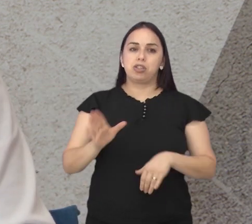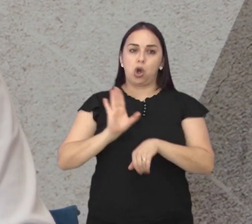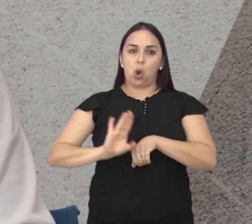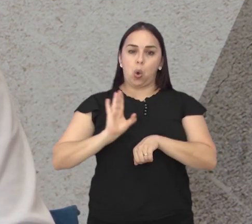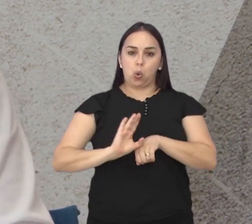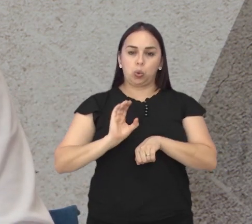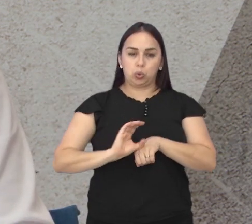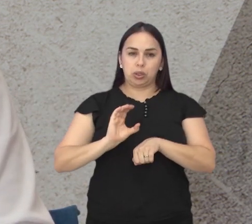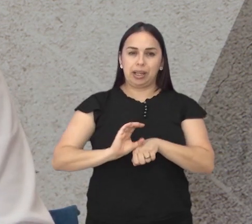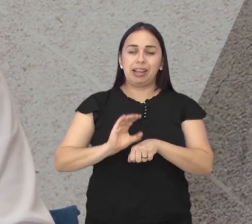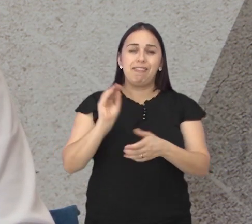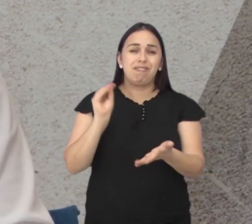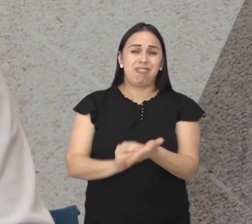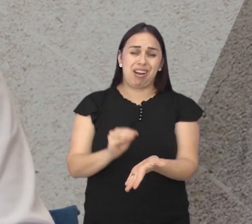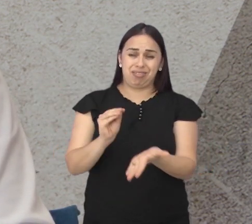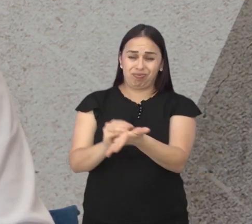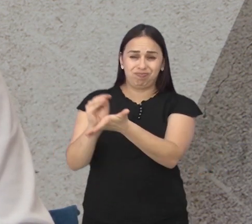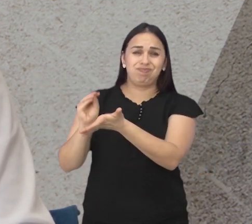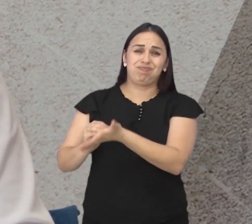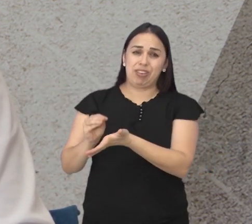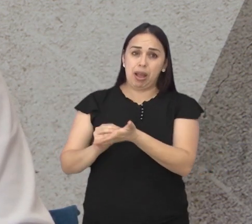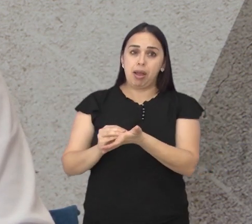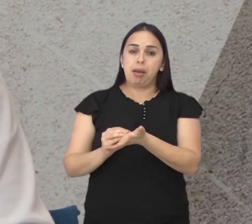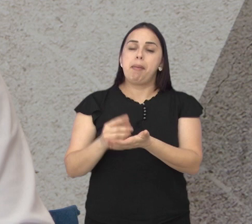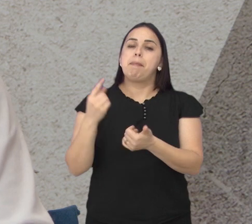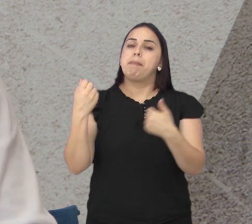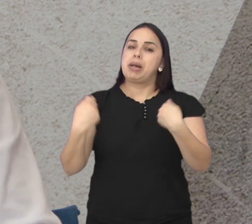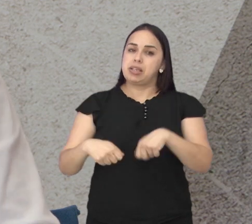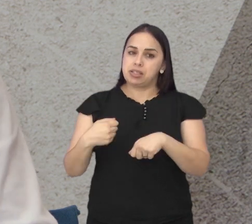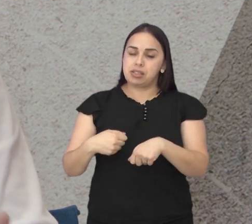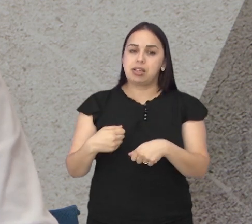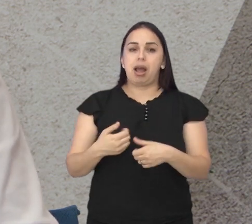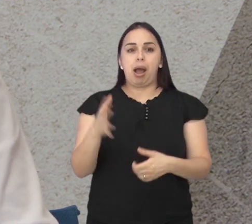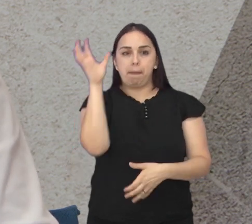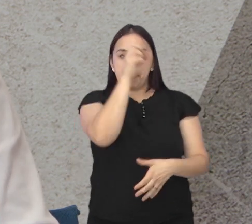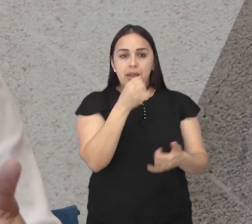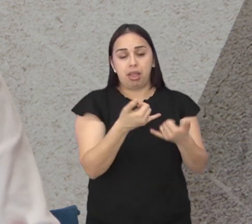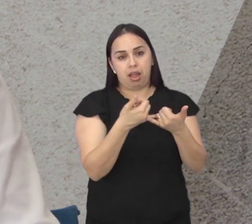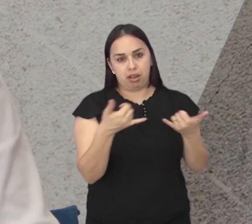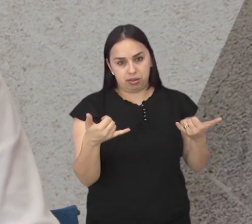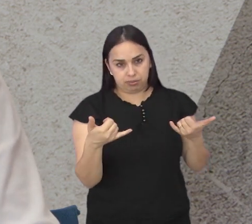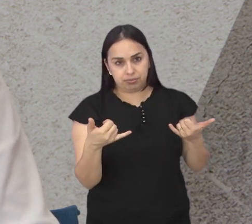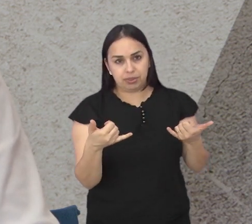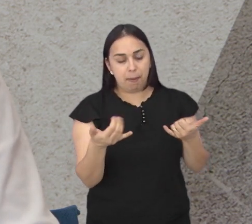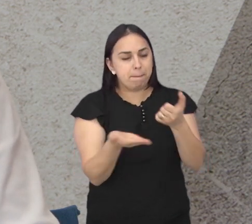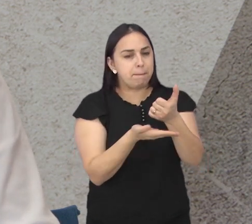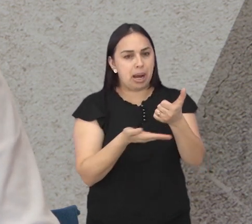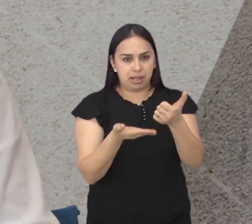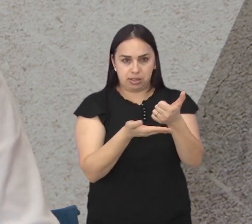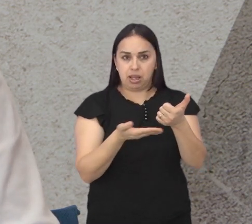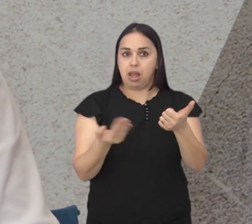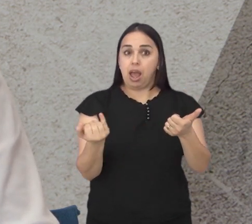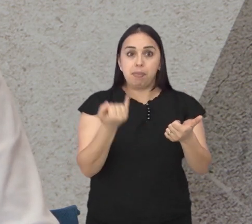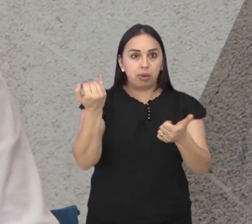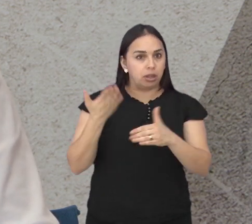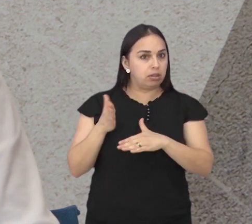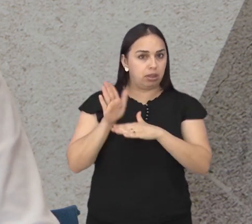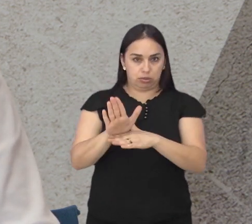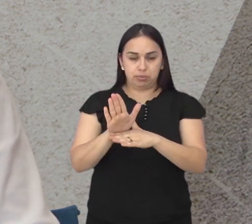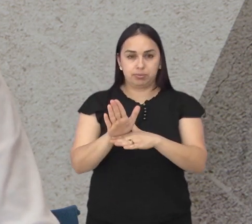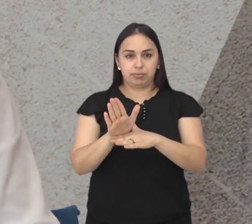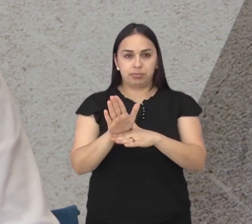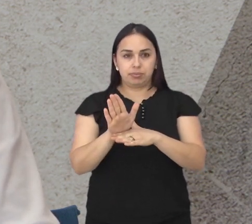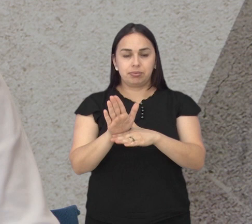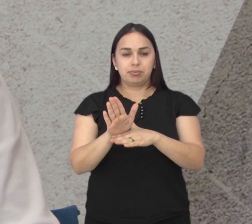cursos, nós ainda estamos carentes com relação a isso. Você tem que se preparar primeiro com a eletrônica. Eletrônica básica vai ser